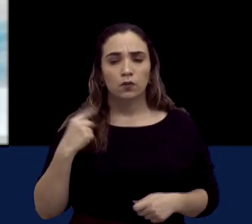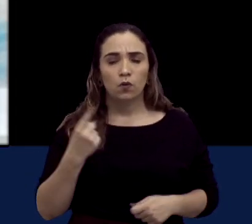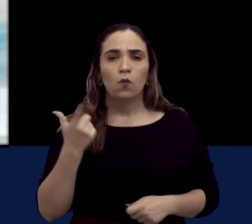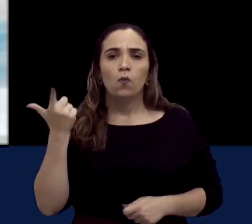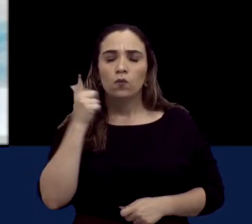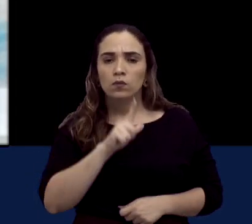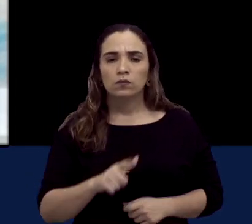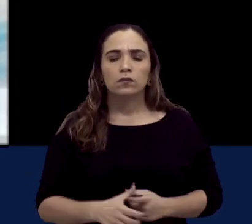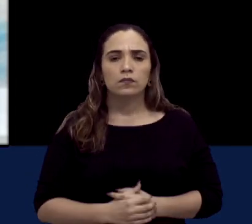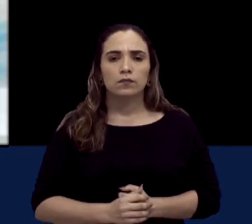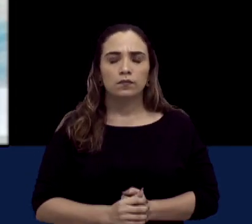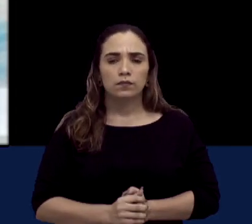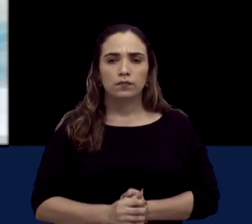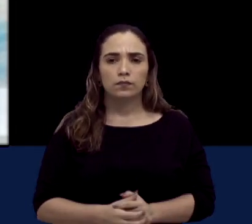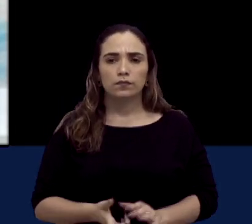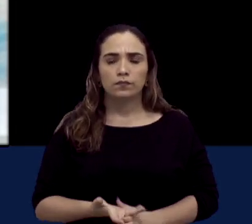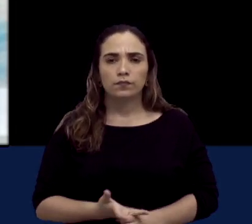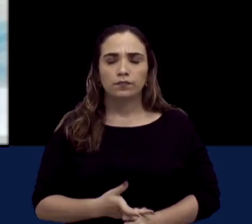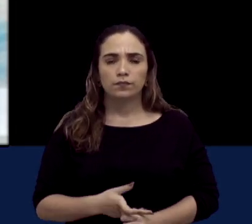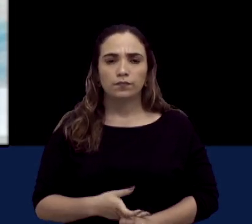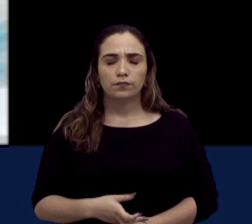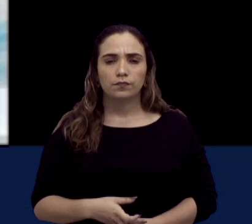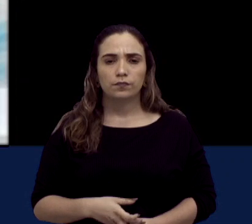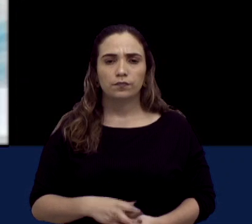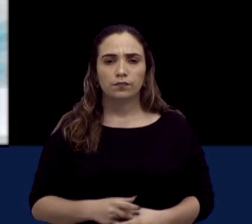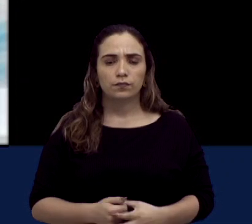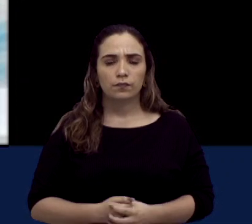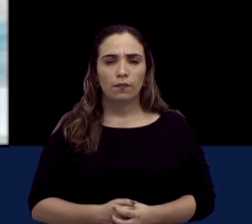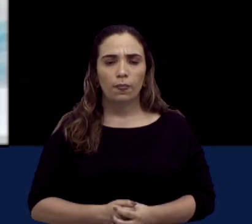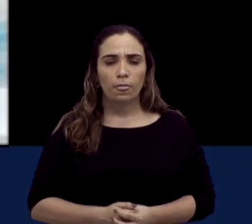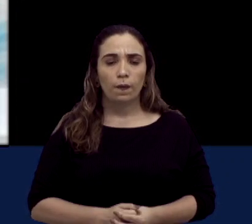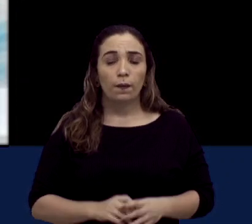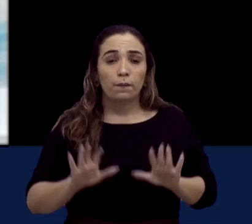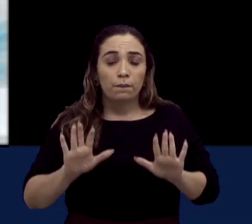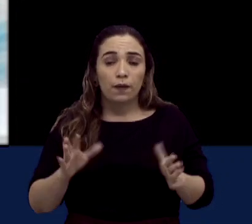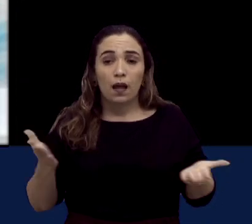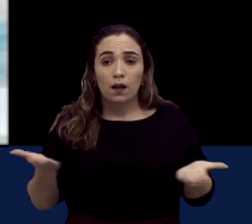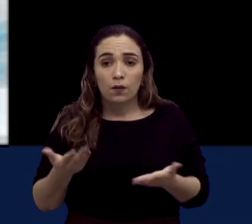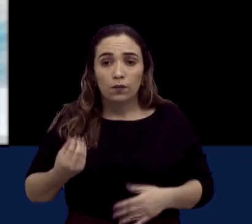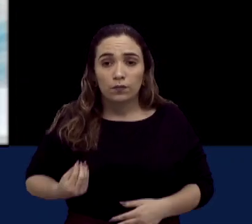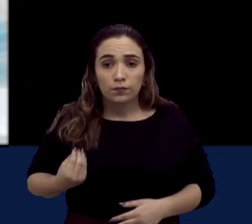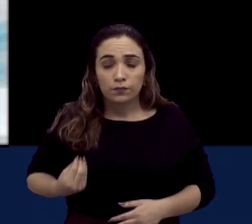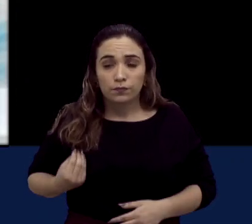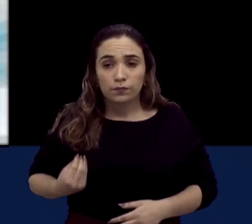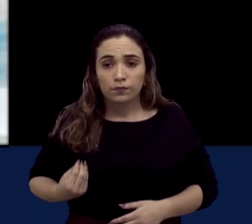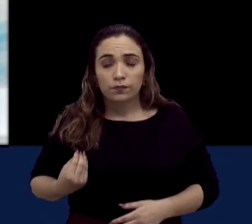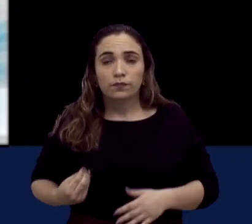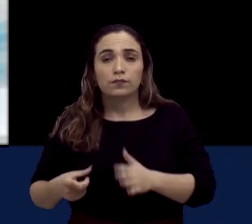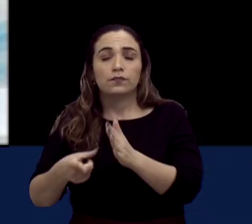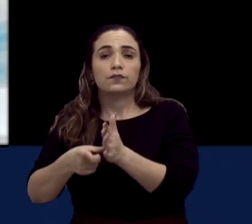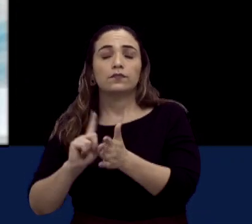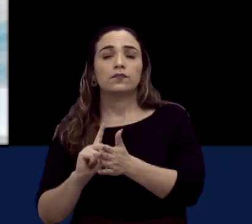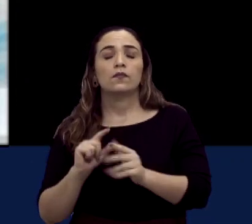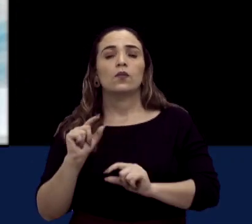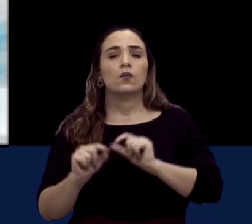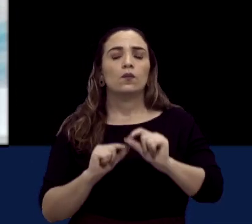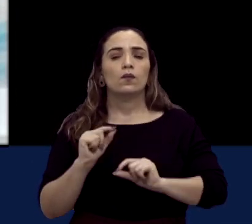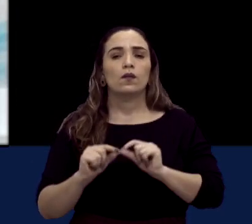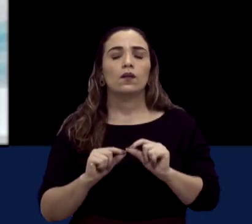alcançar. Mas a gente sabe que atualmente não, antes, o que a